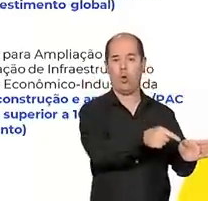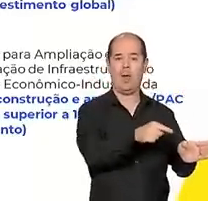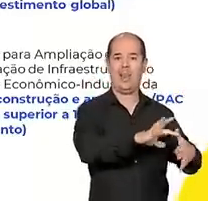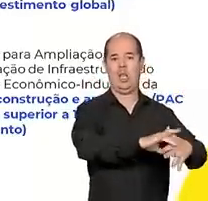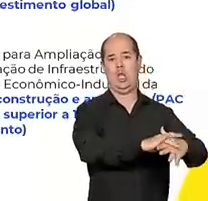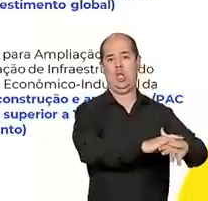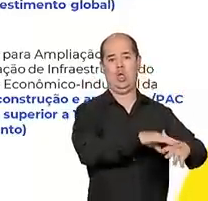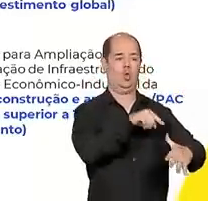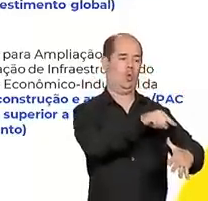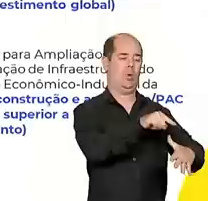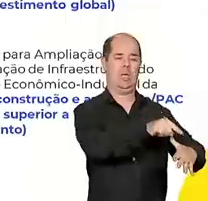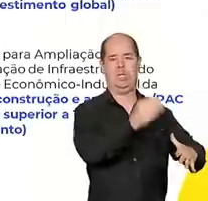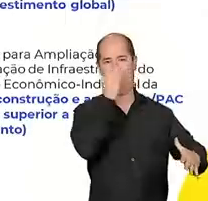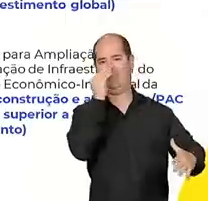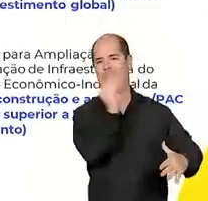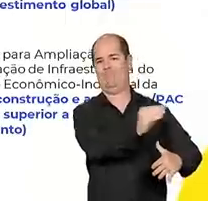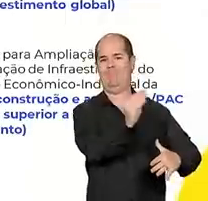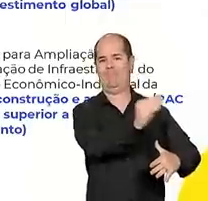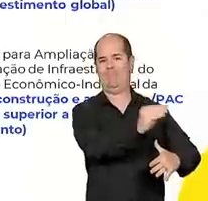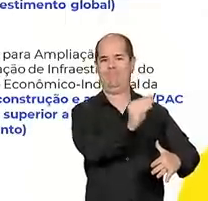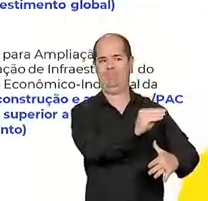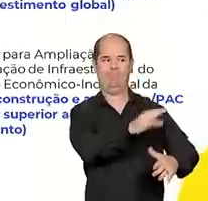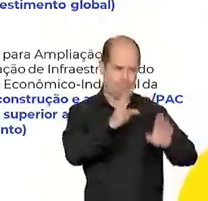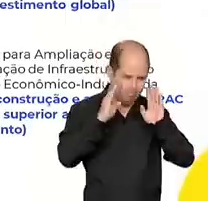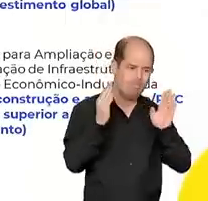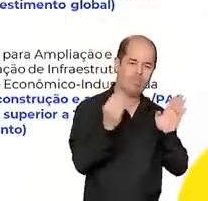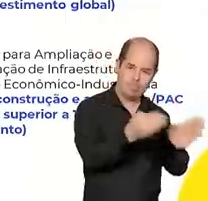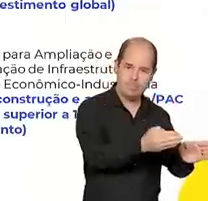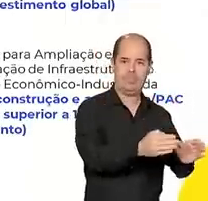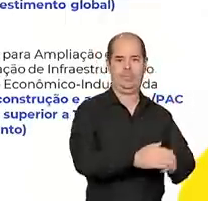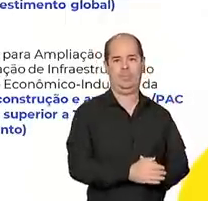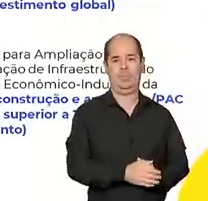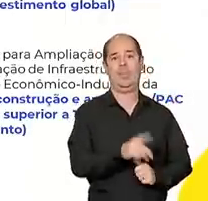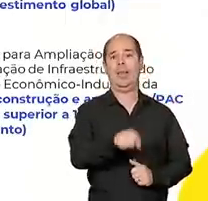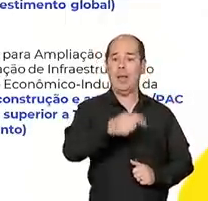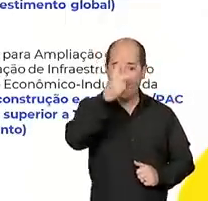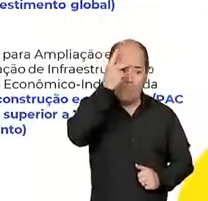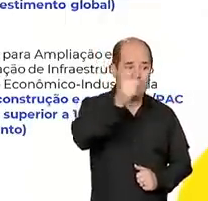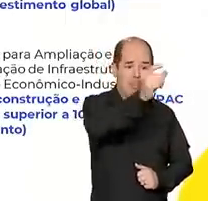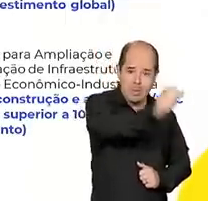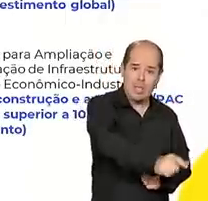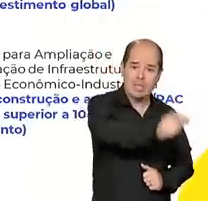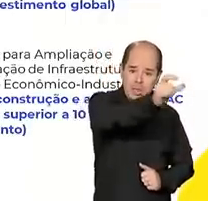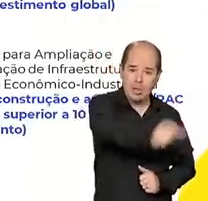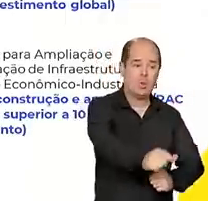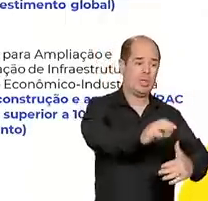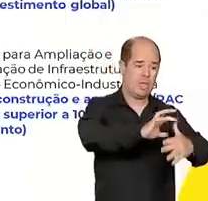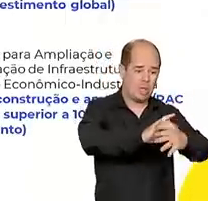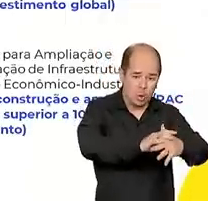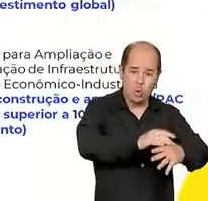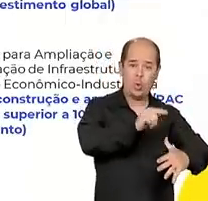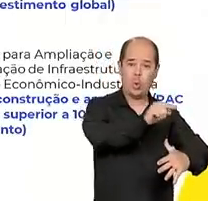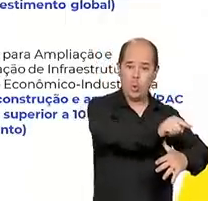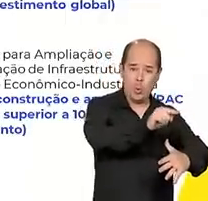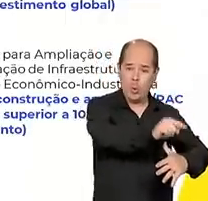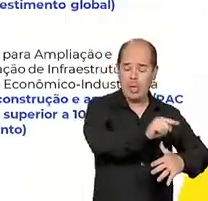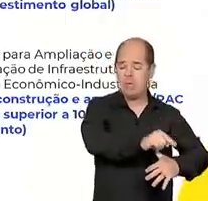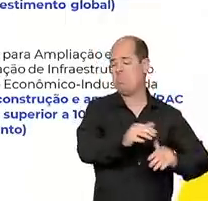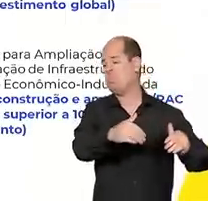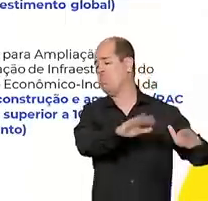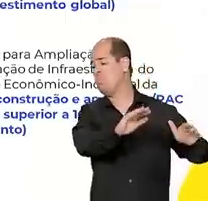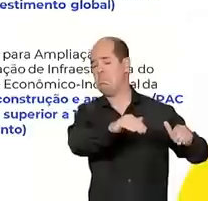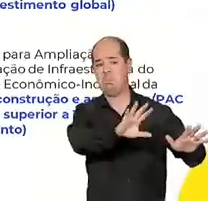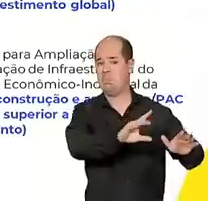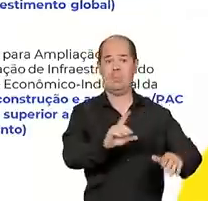Nós gostamos de dizer para pessoas que são negligenciadas porque sofrem com problemas que não